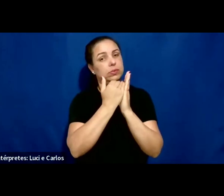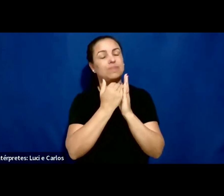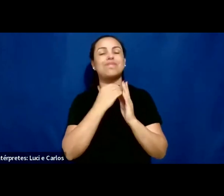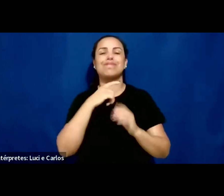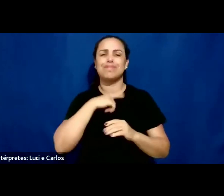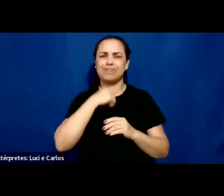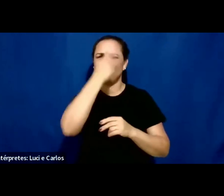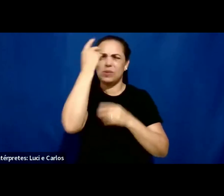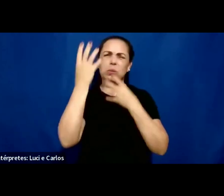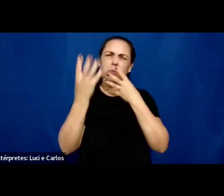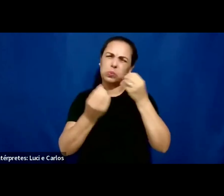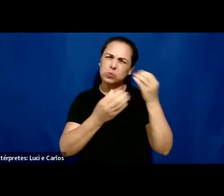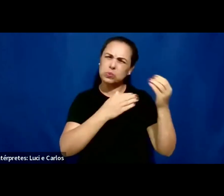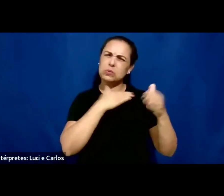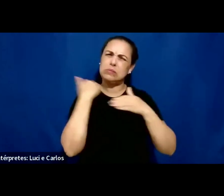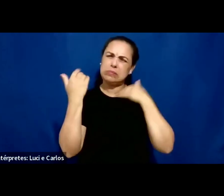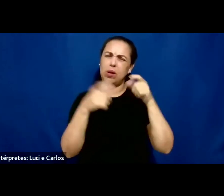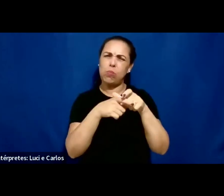1.833 pessoas por mês.